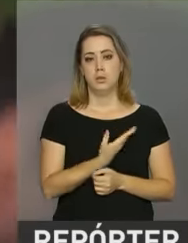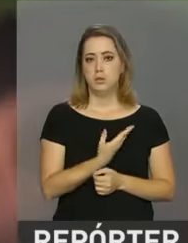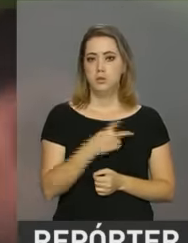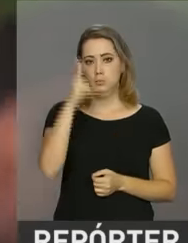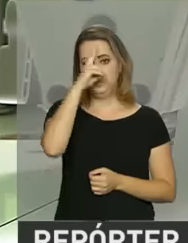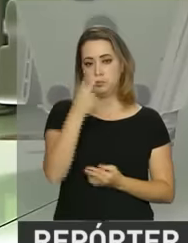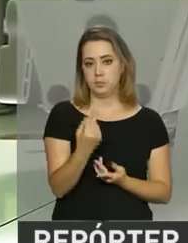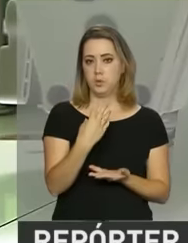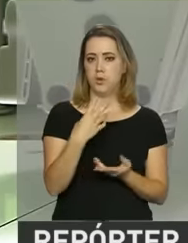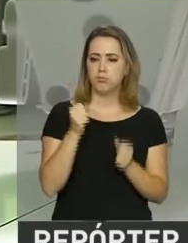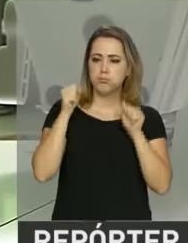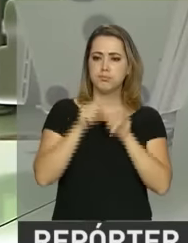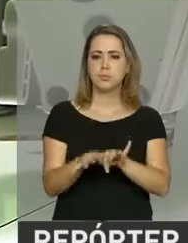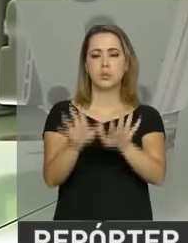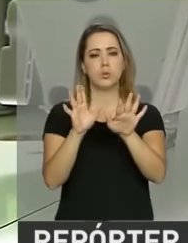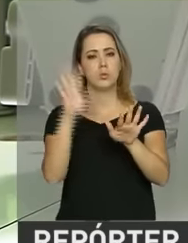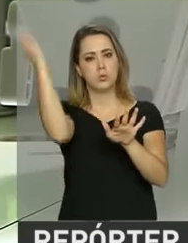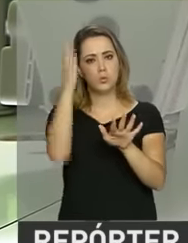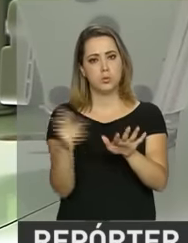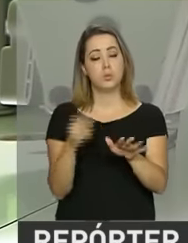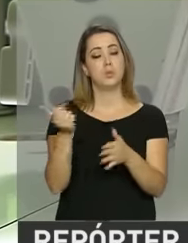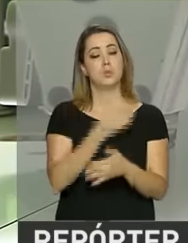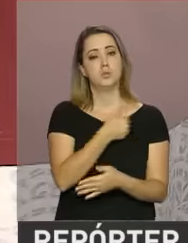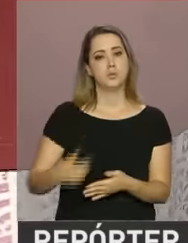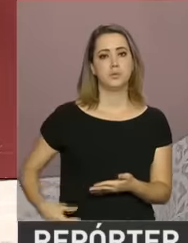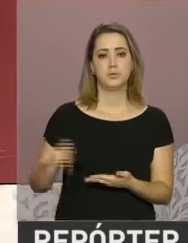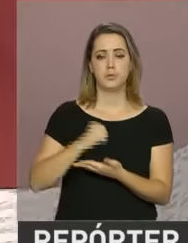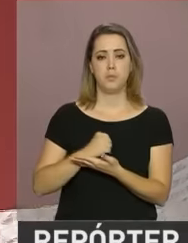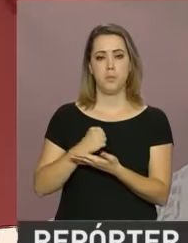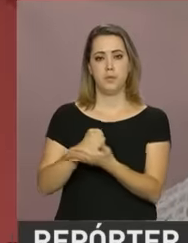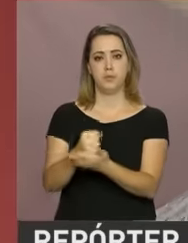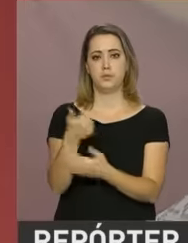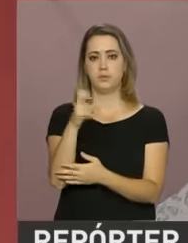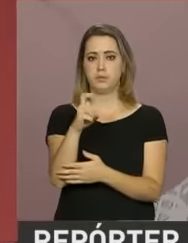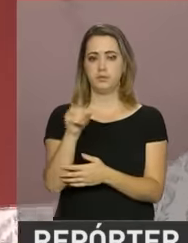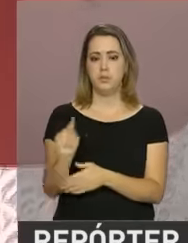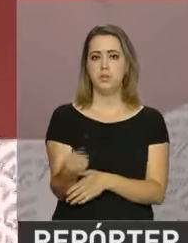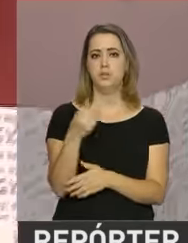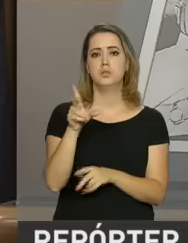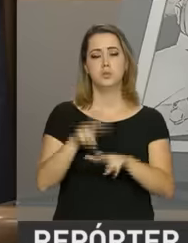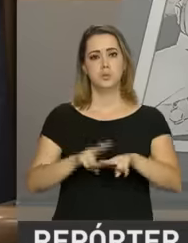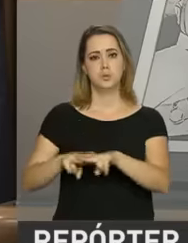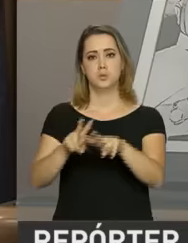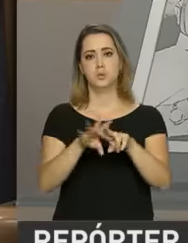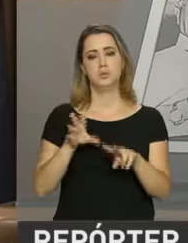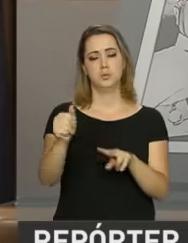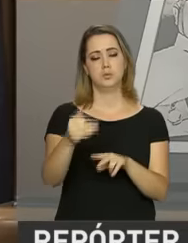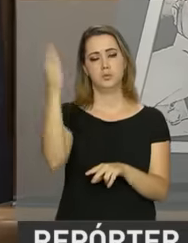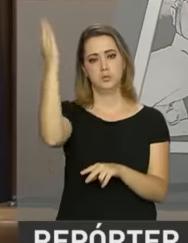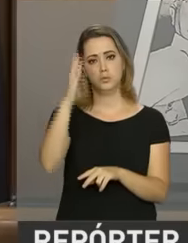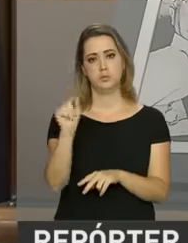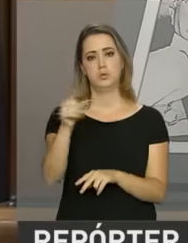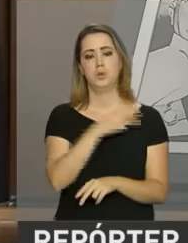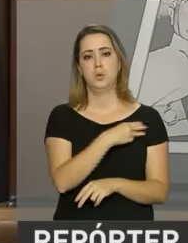multipliquem o governo federal vai oferecer capacitação profissional a 15.000 presos em todo o Brasil segundo o ministro do